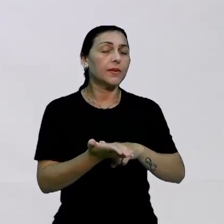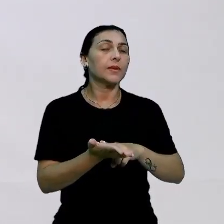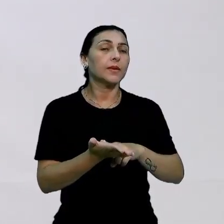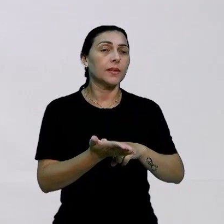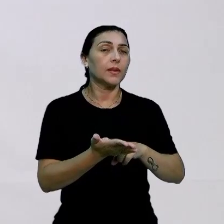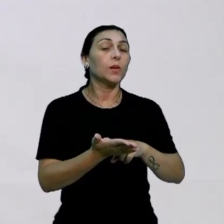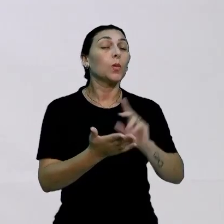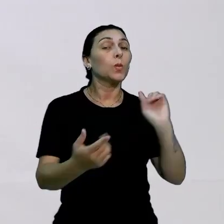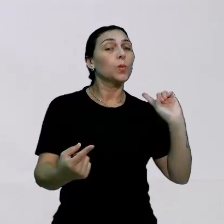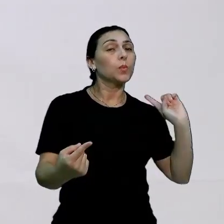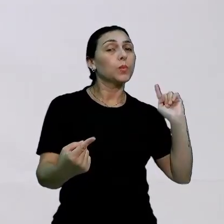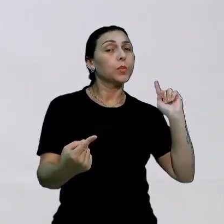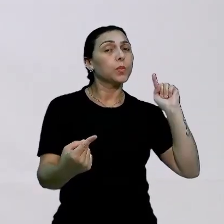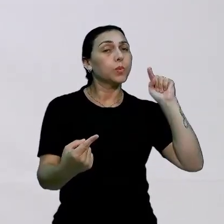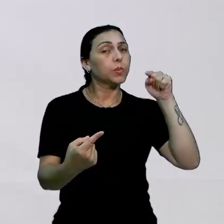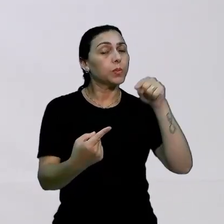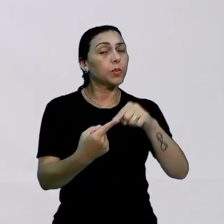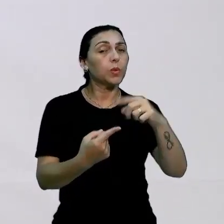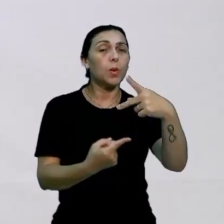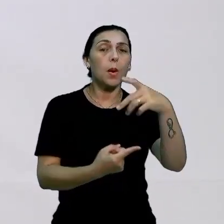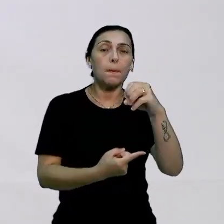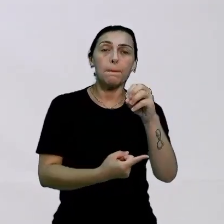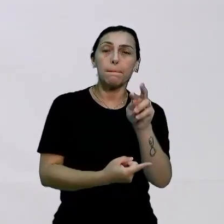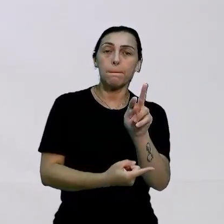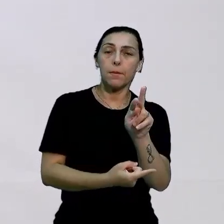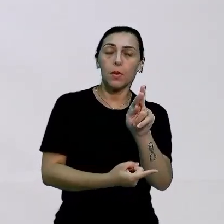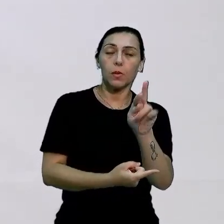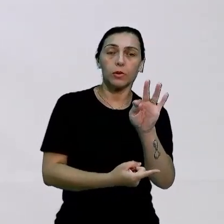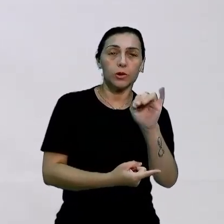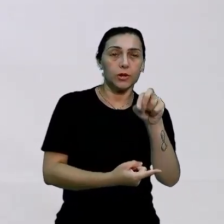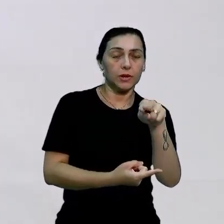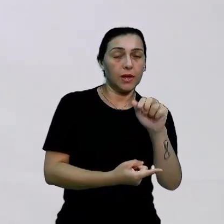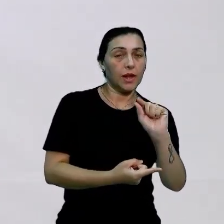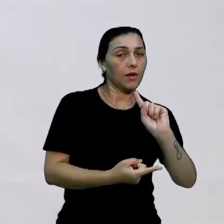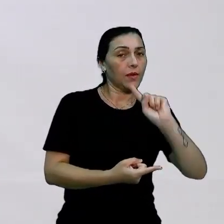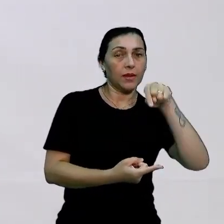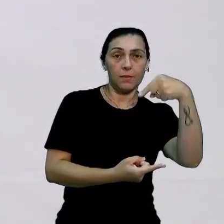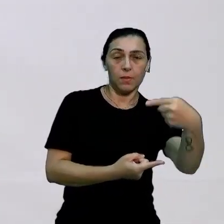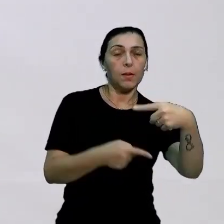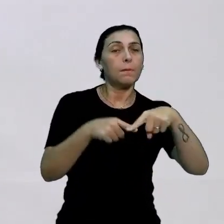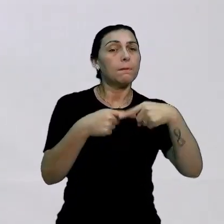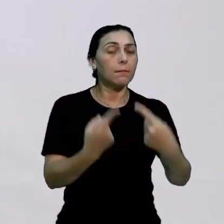do quinhentismo, e o Portinari não, vem posteriormente, mas aí a gente tem uma